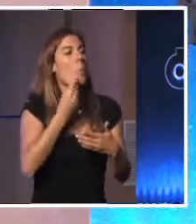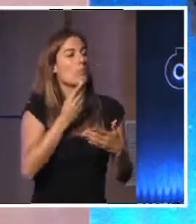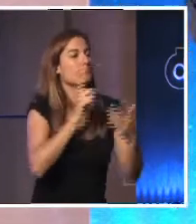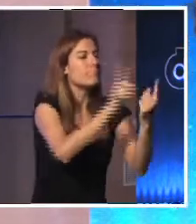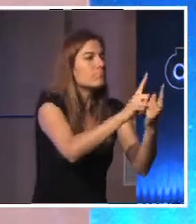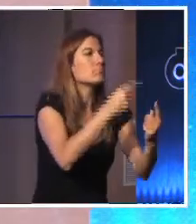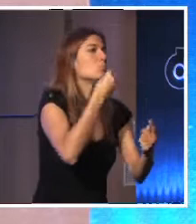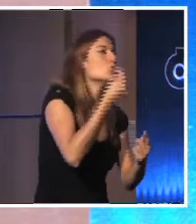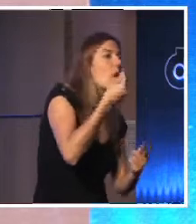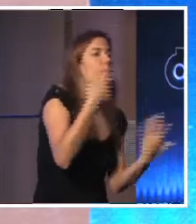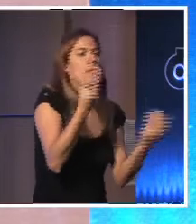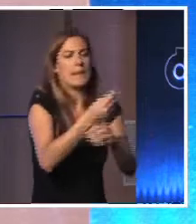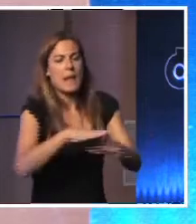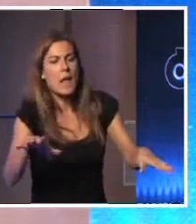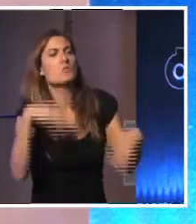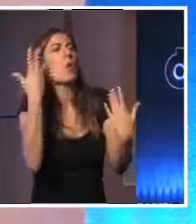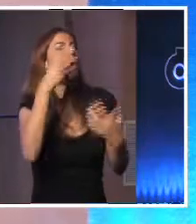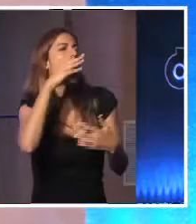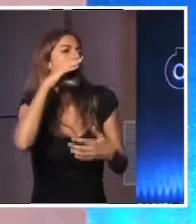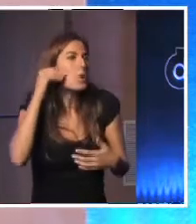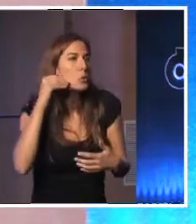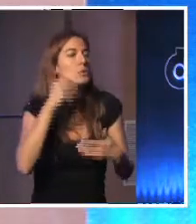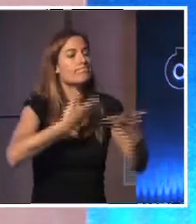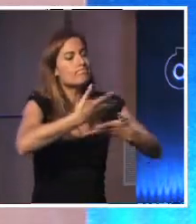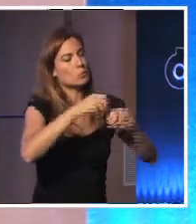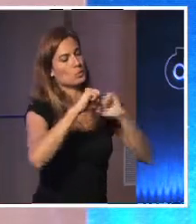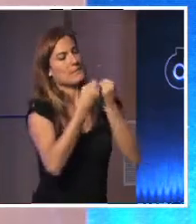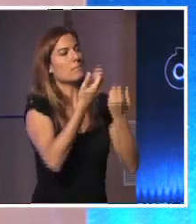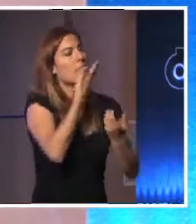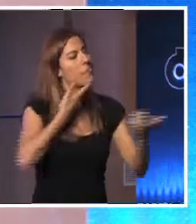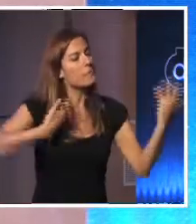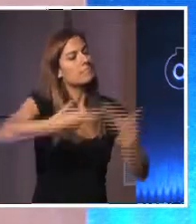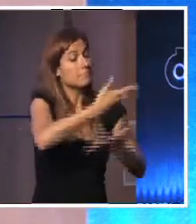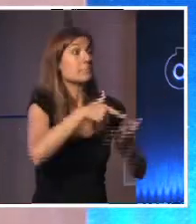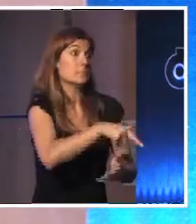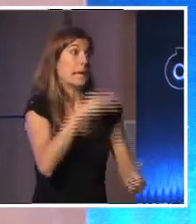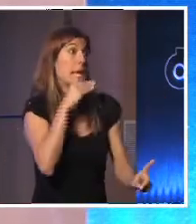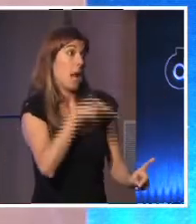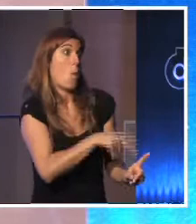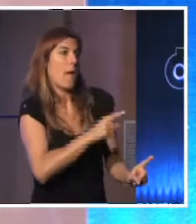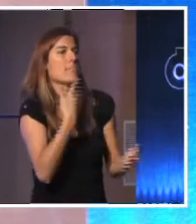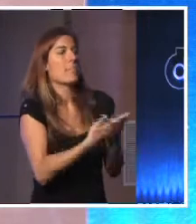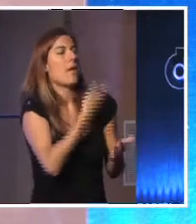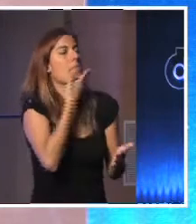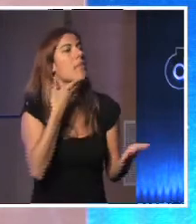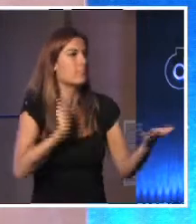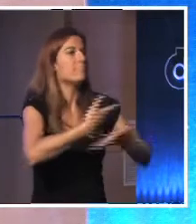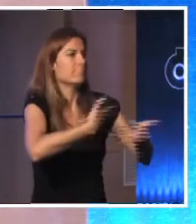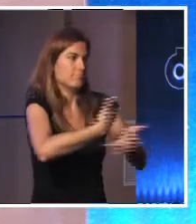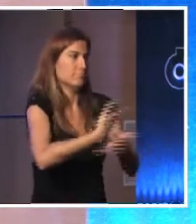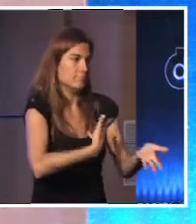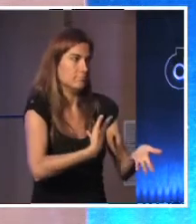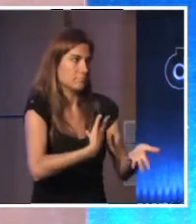jovens, crianças, outros jovens adultos. A socialização. Lá está. O cão é um facultador. Ninguém